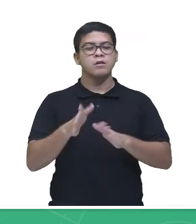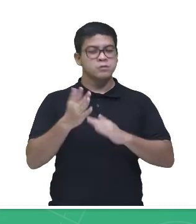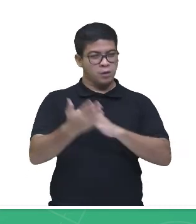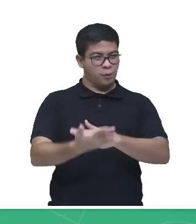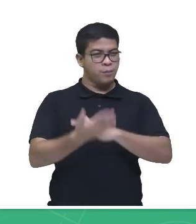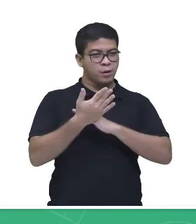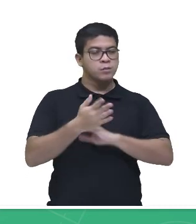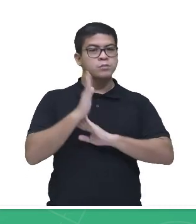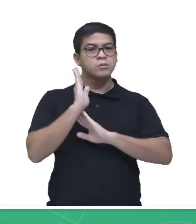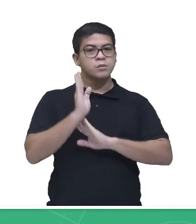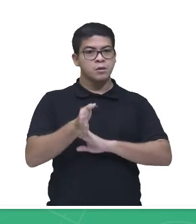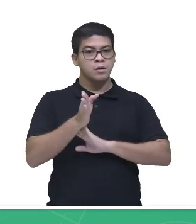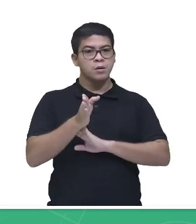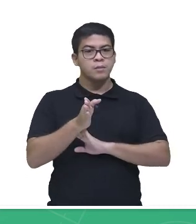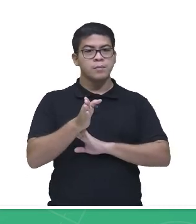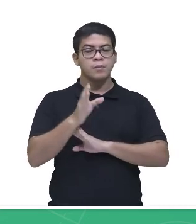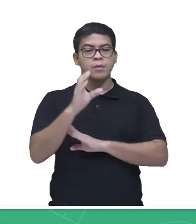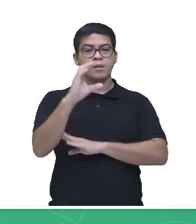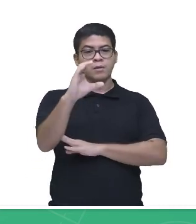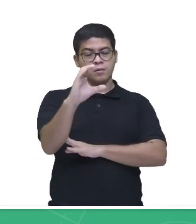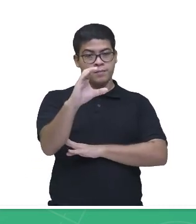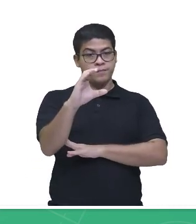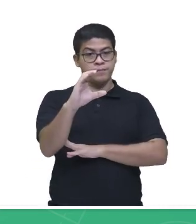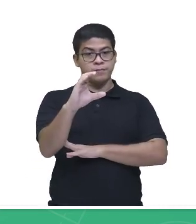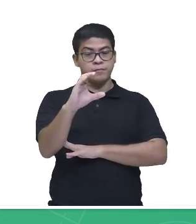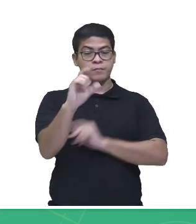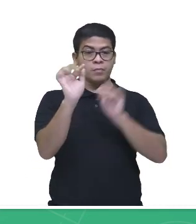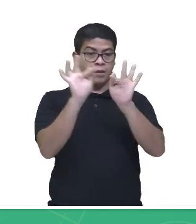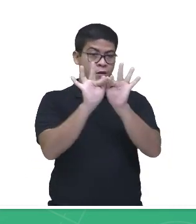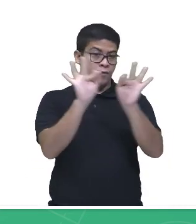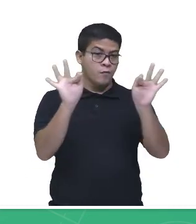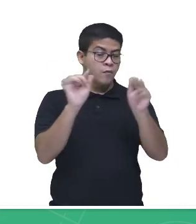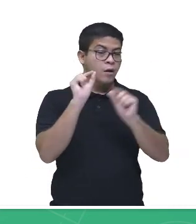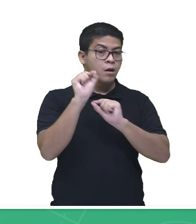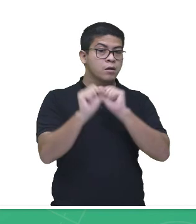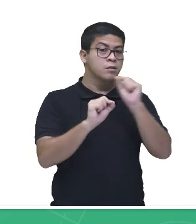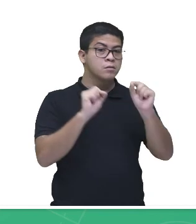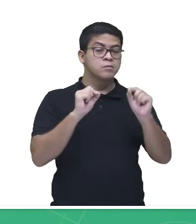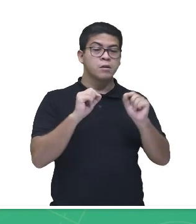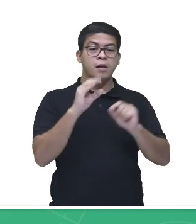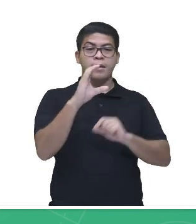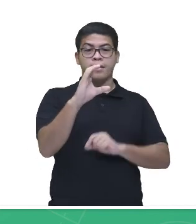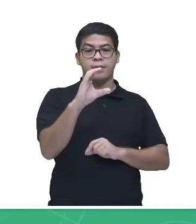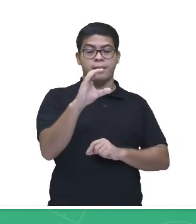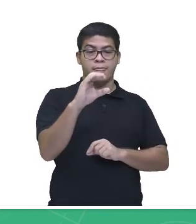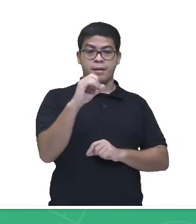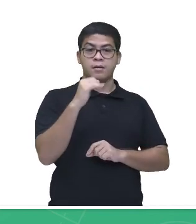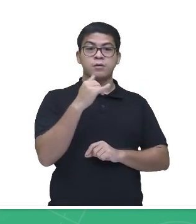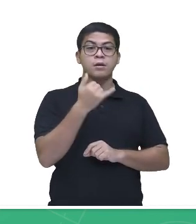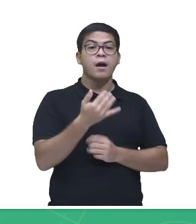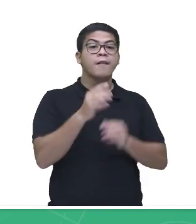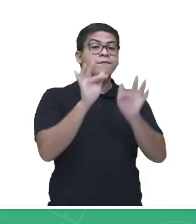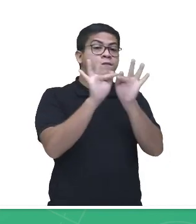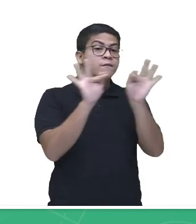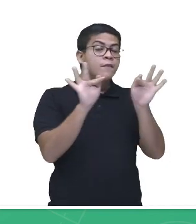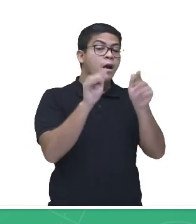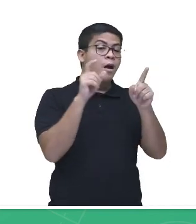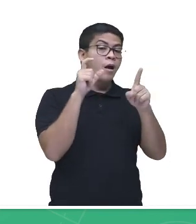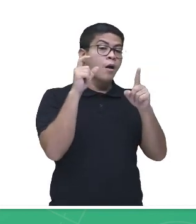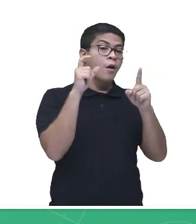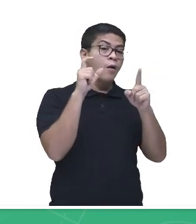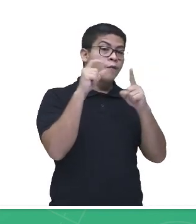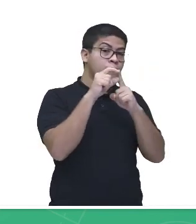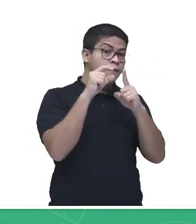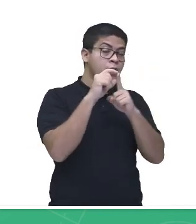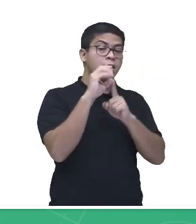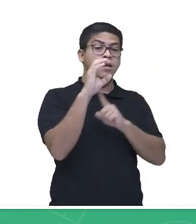decir. Nosotros, em português, nós dissemos a verdade, tal. Aqui, nosotros,